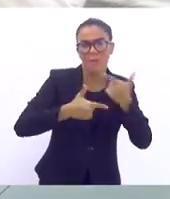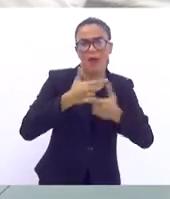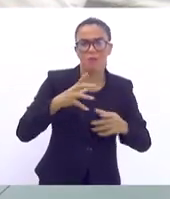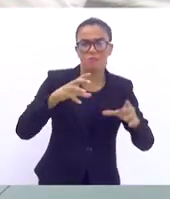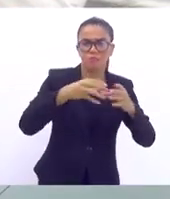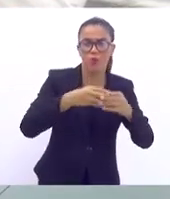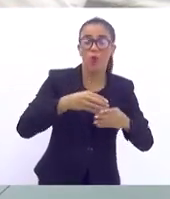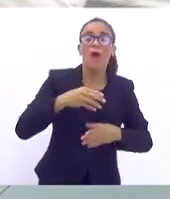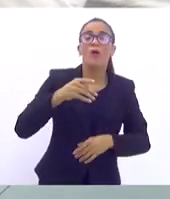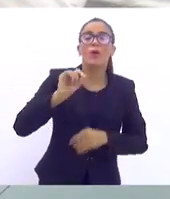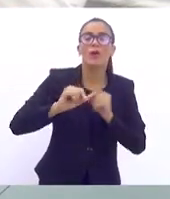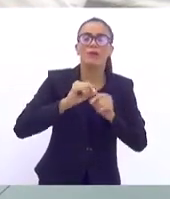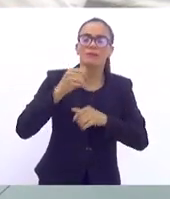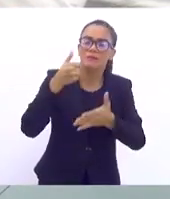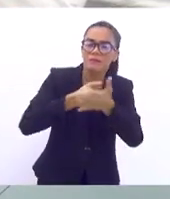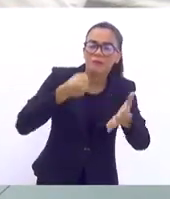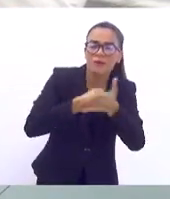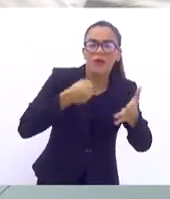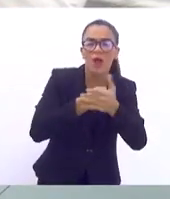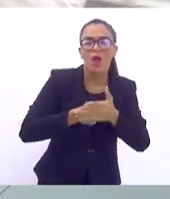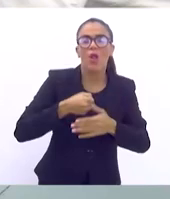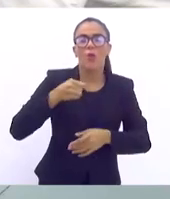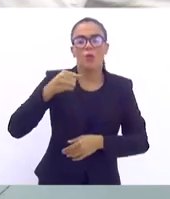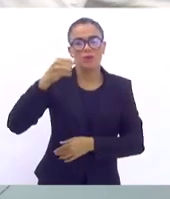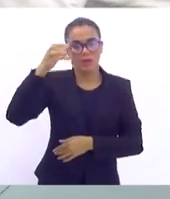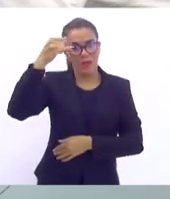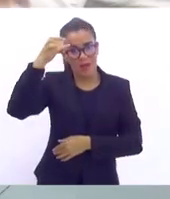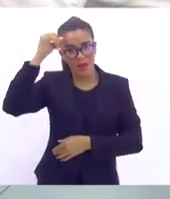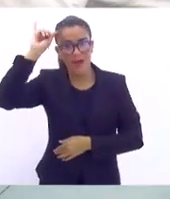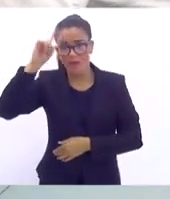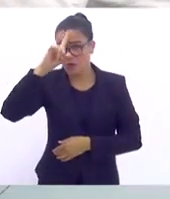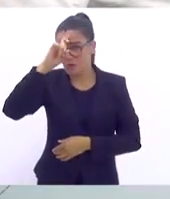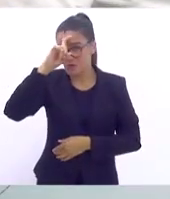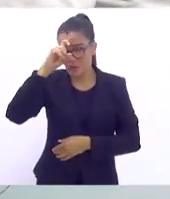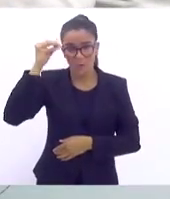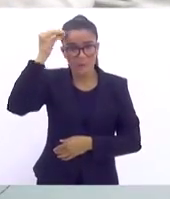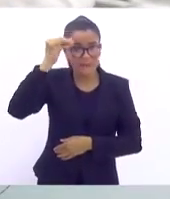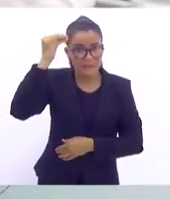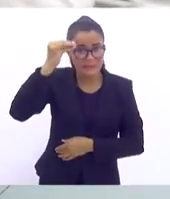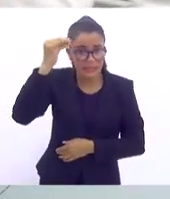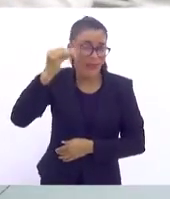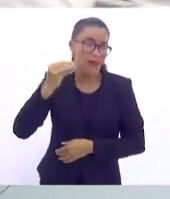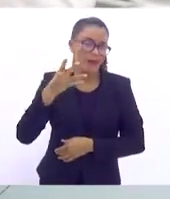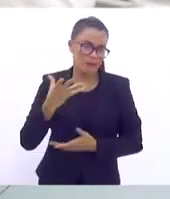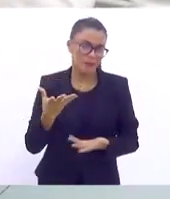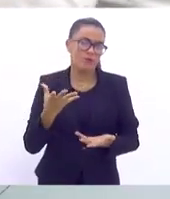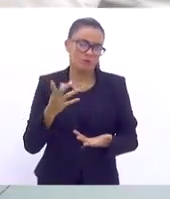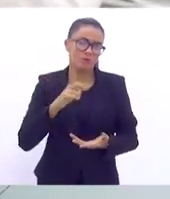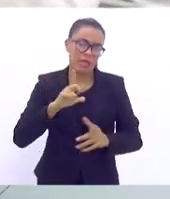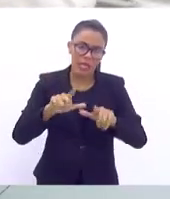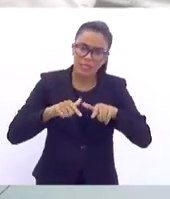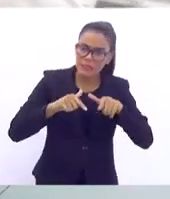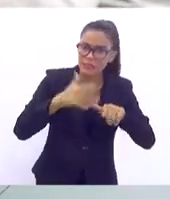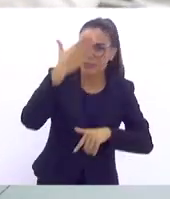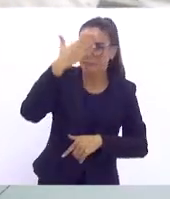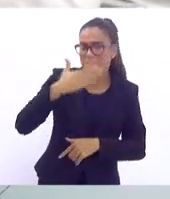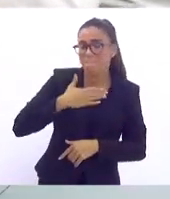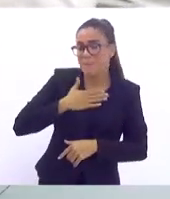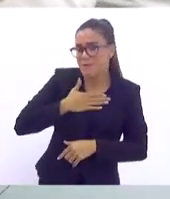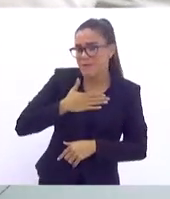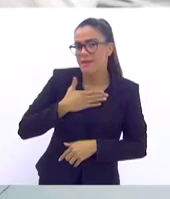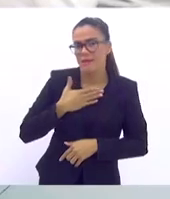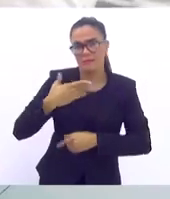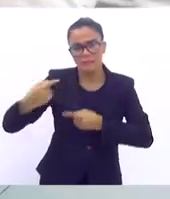anti-comial é que é uma frente que está em contato permanente com a área de saúde mental do governo que tem né iniciativas minhas né